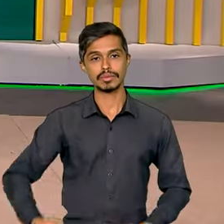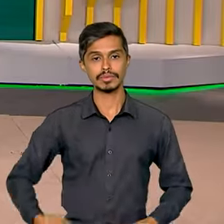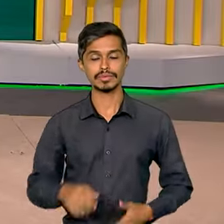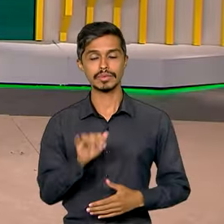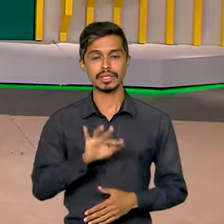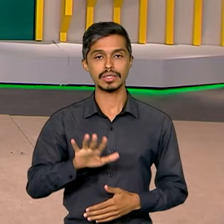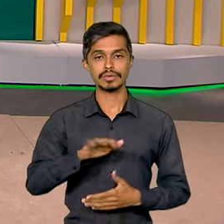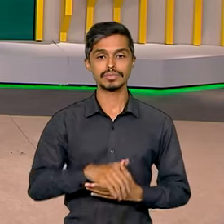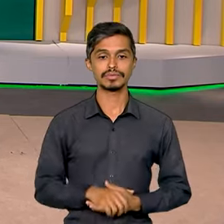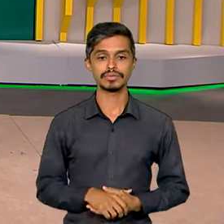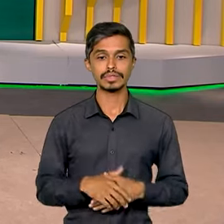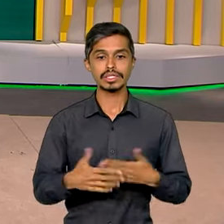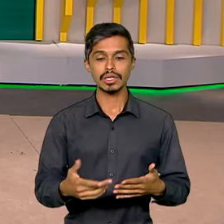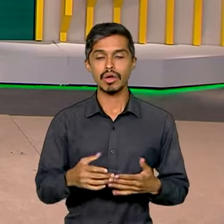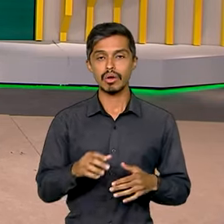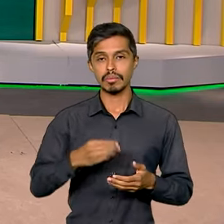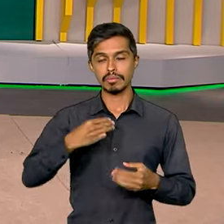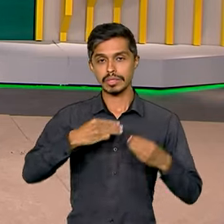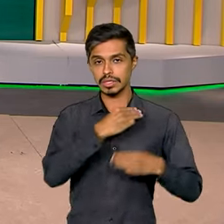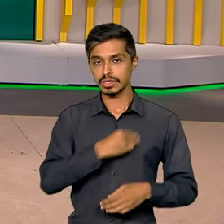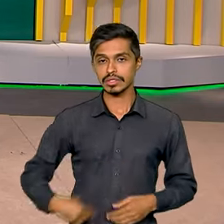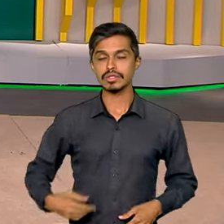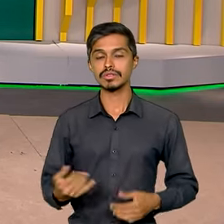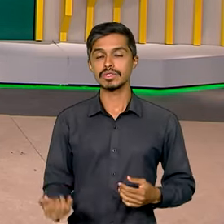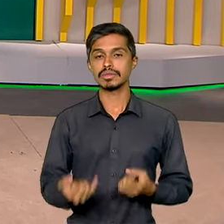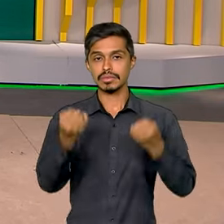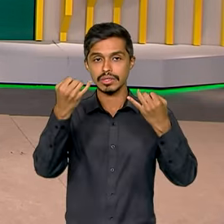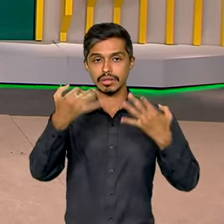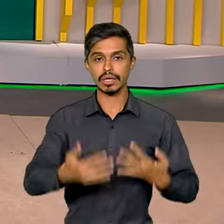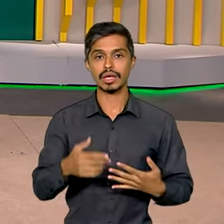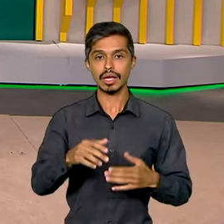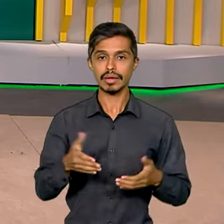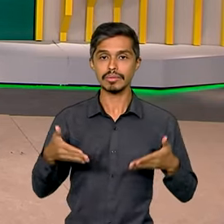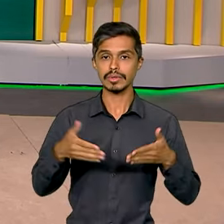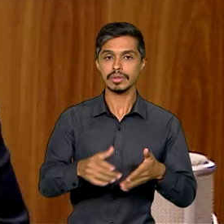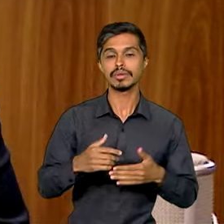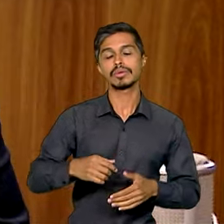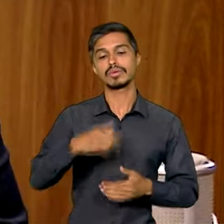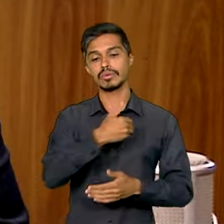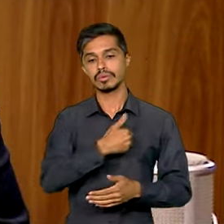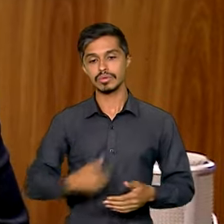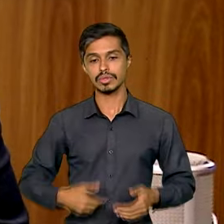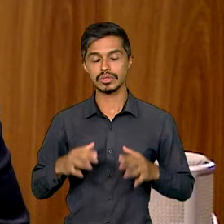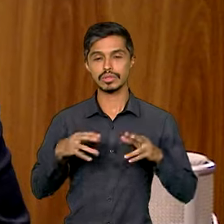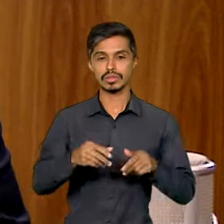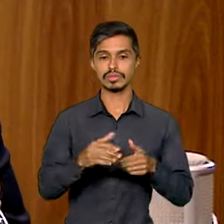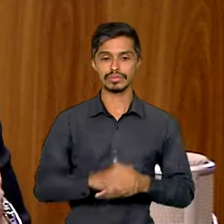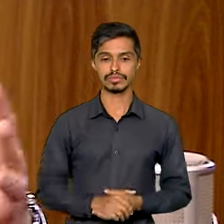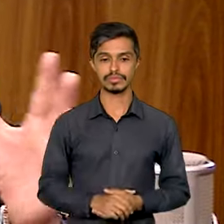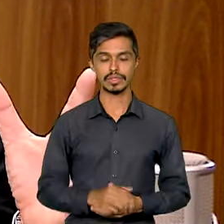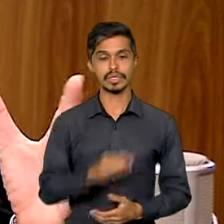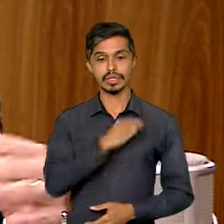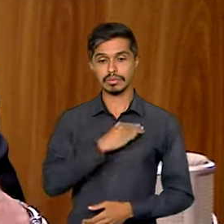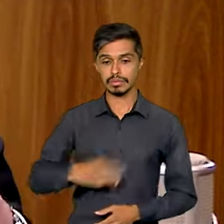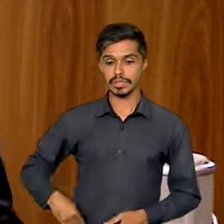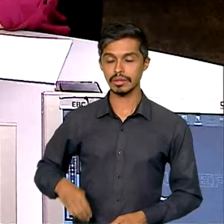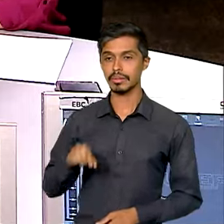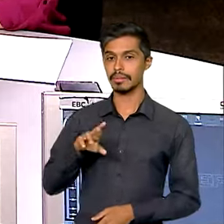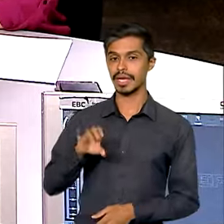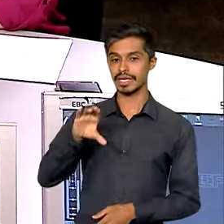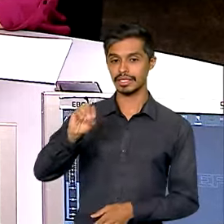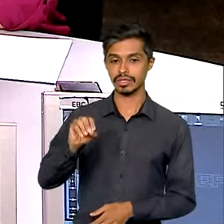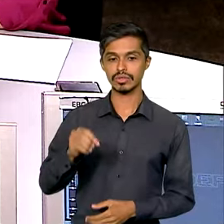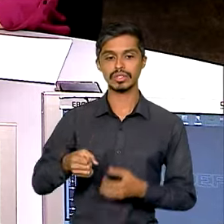O ministro ressaltou a importância da participação popular no governo. O ministro Márcio